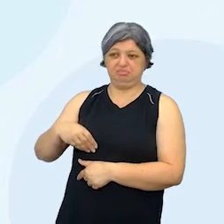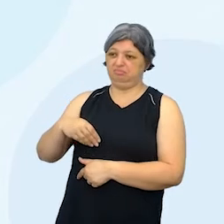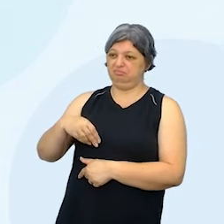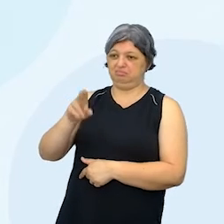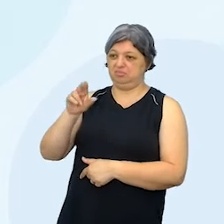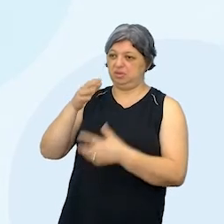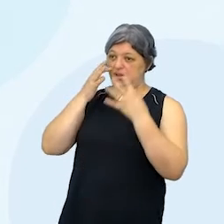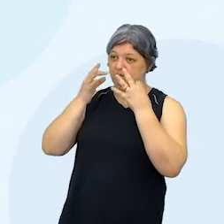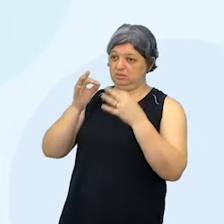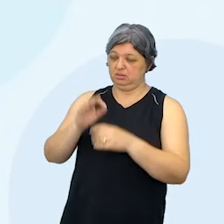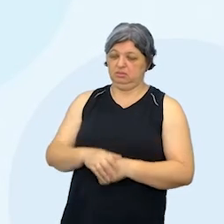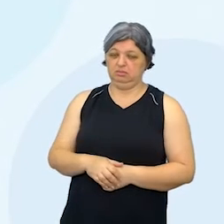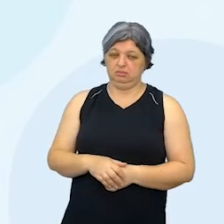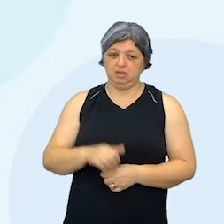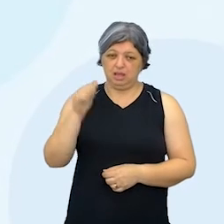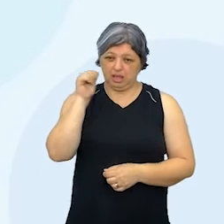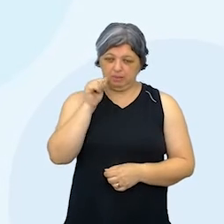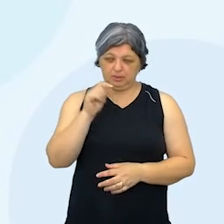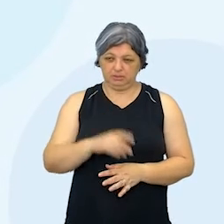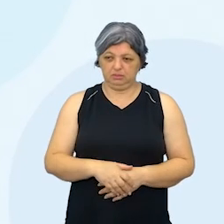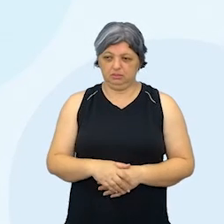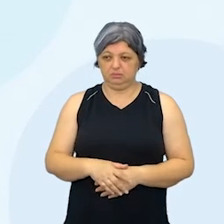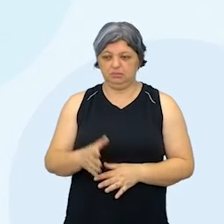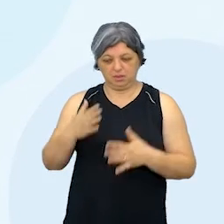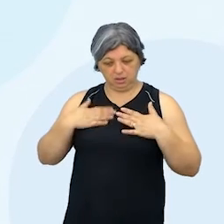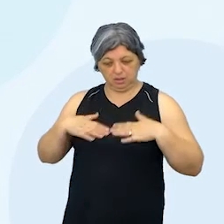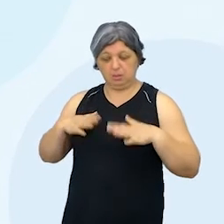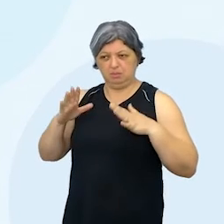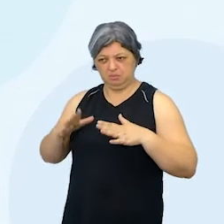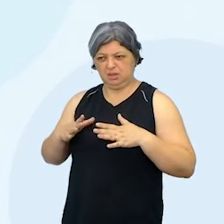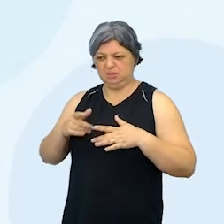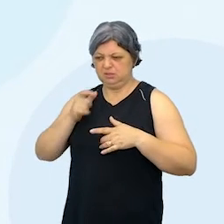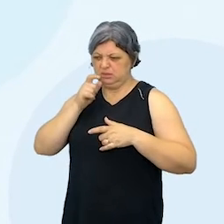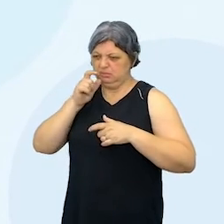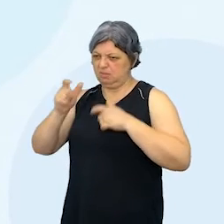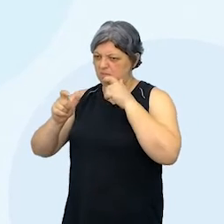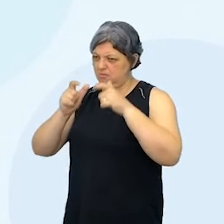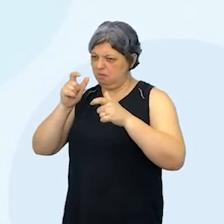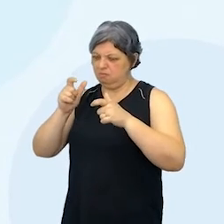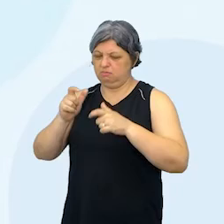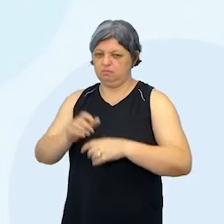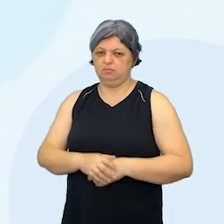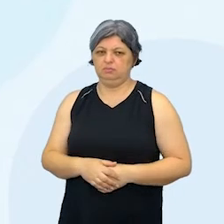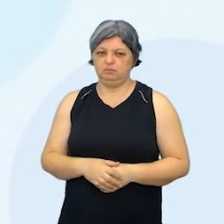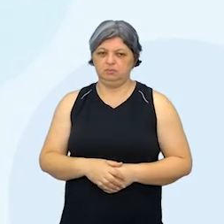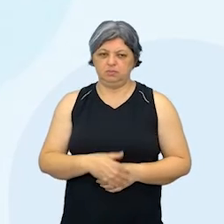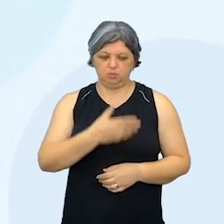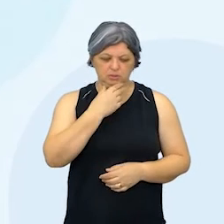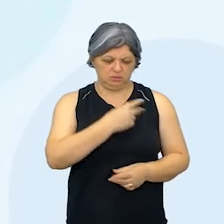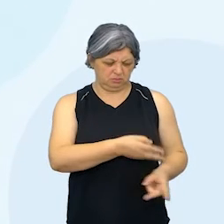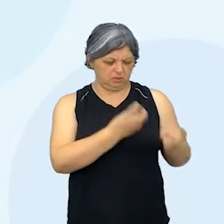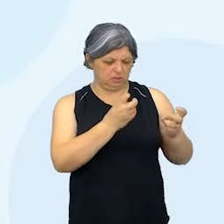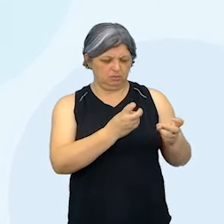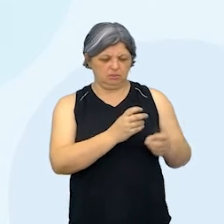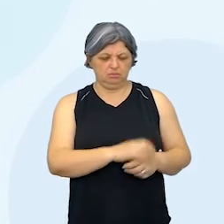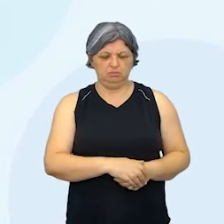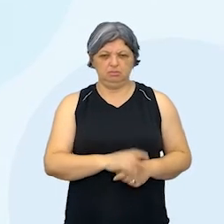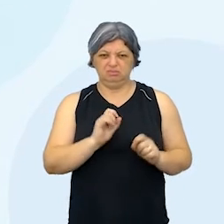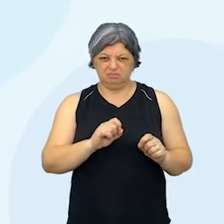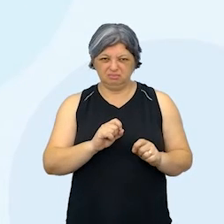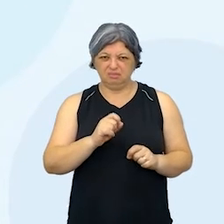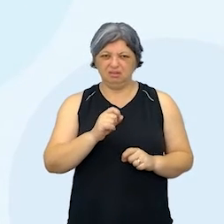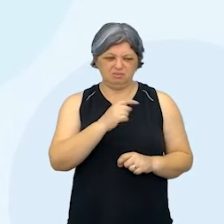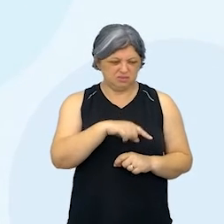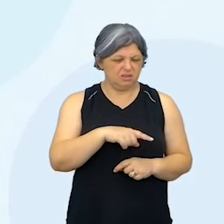Tina, em um tom de voz calmo, porém suas palavras estavam culpando Fabiano. E ele percebeu. Bem, você está